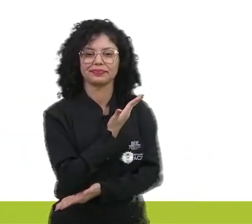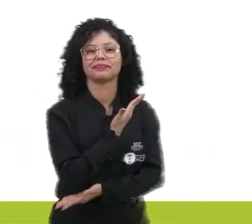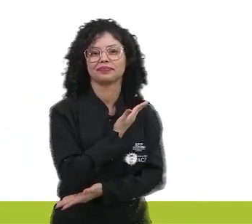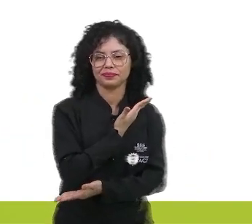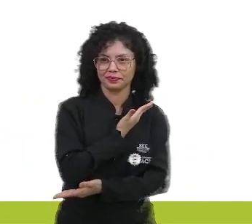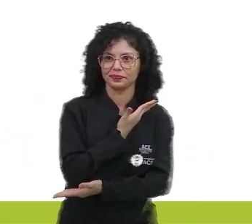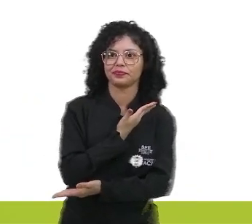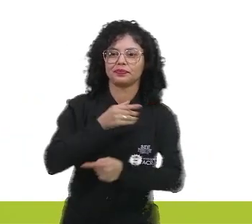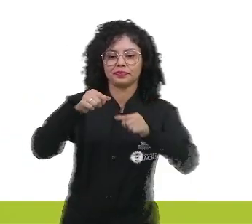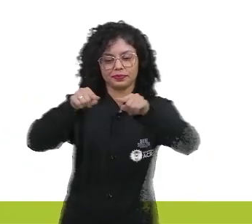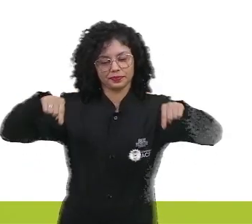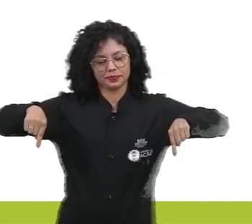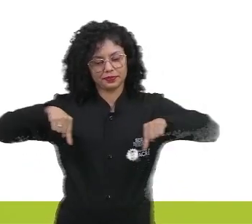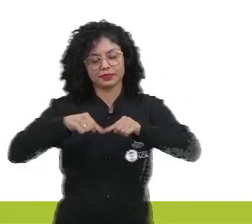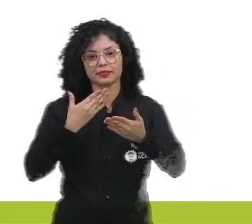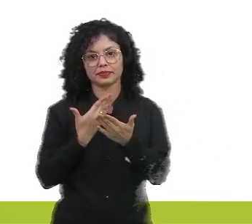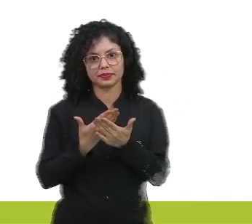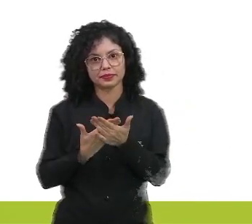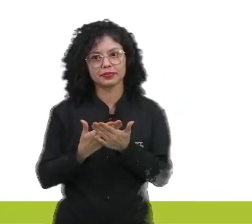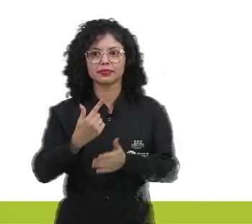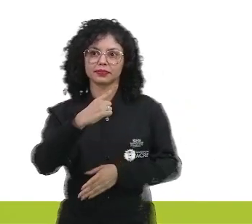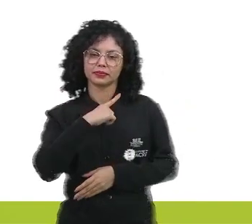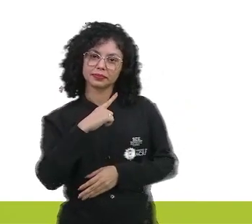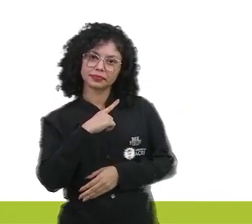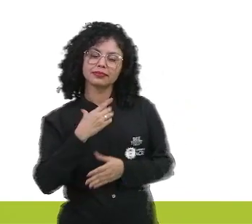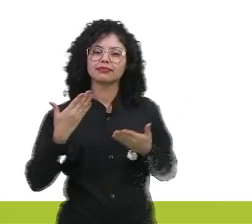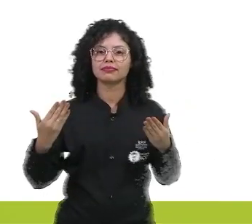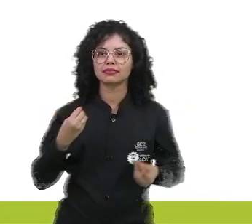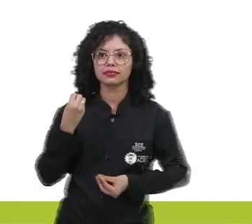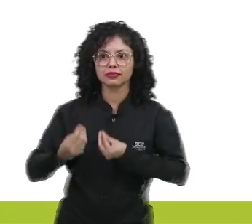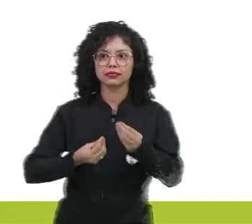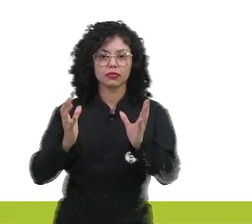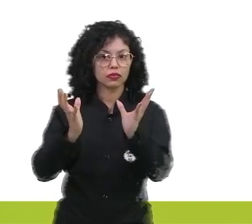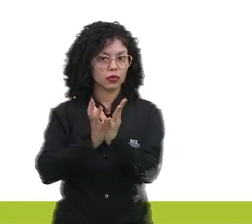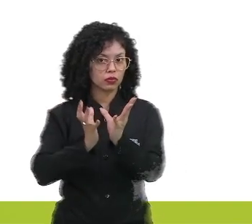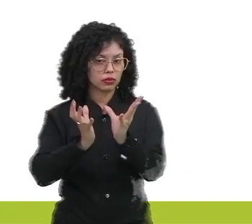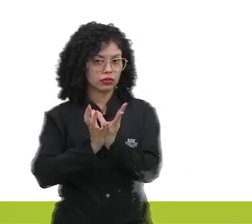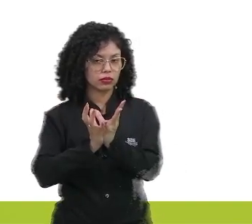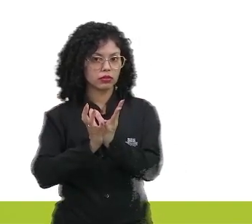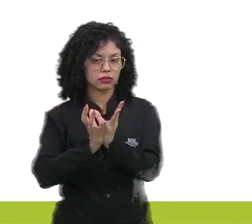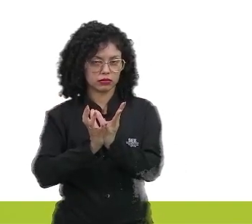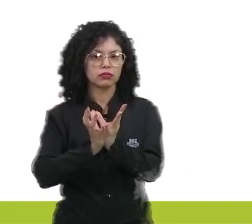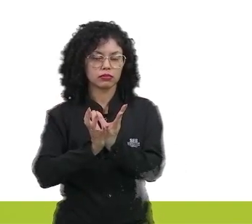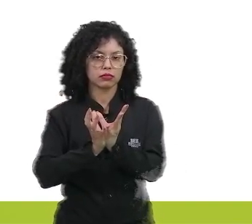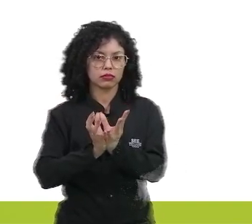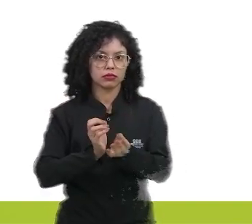os colegas, os coleguinhas. Temos esses clientes também, comunidade